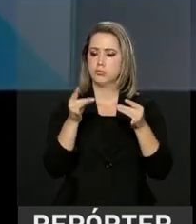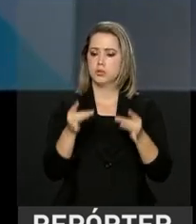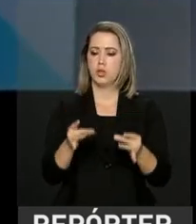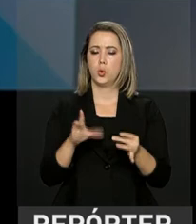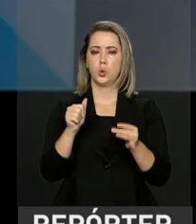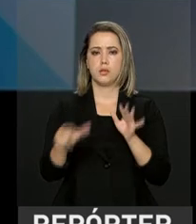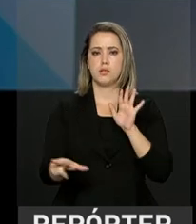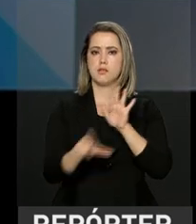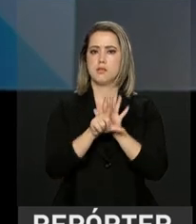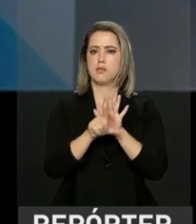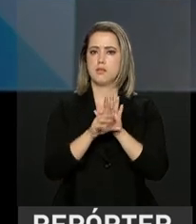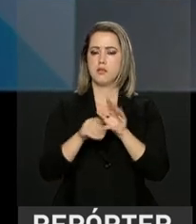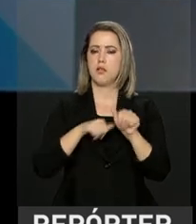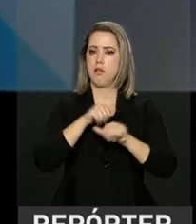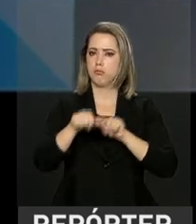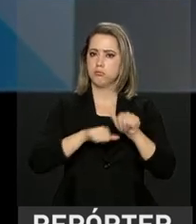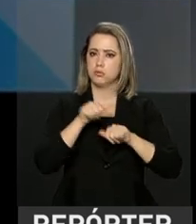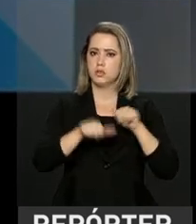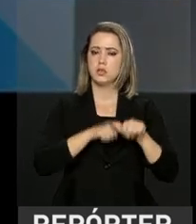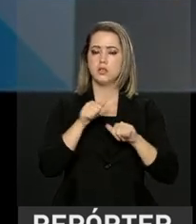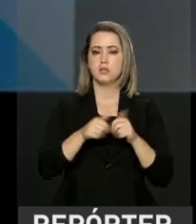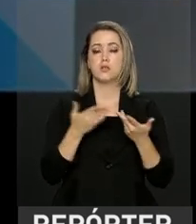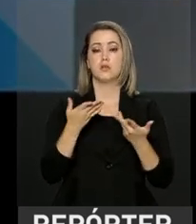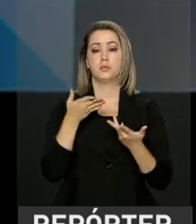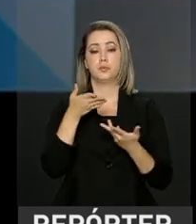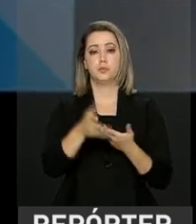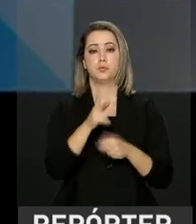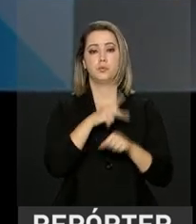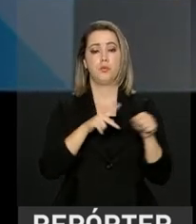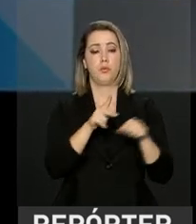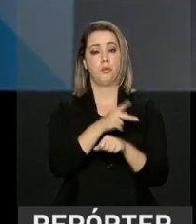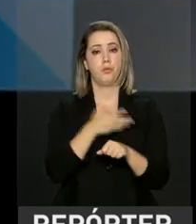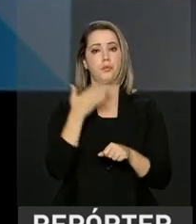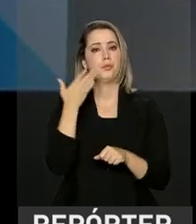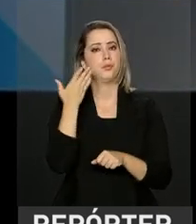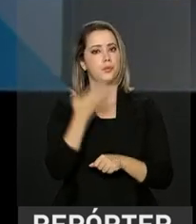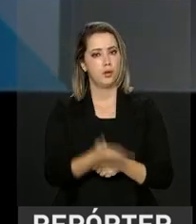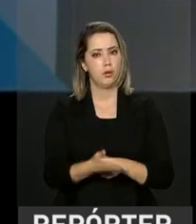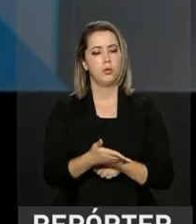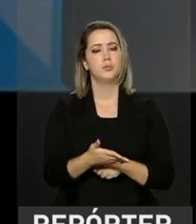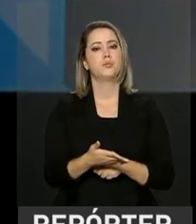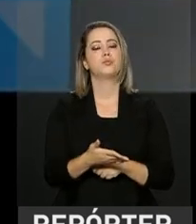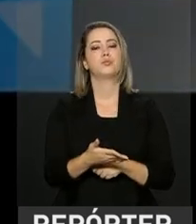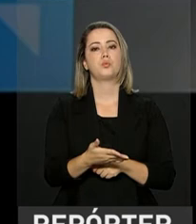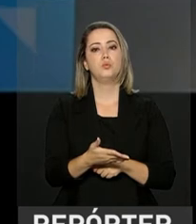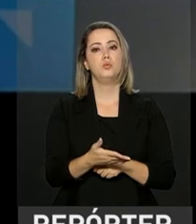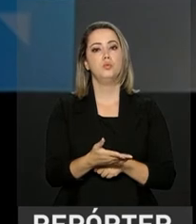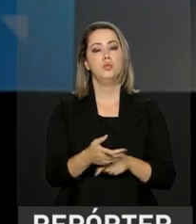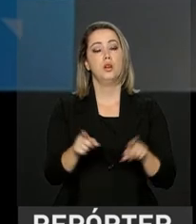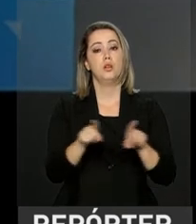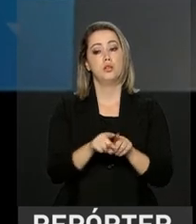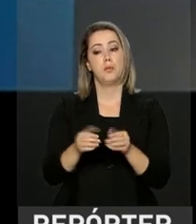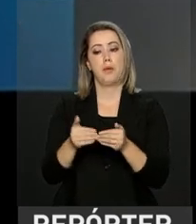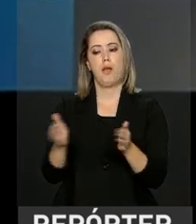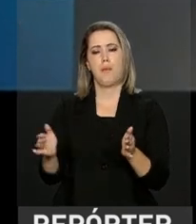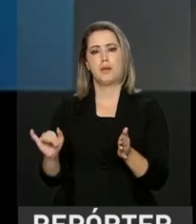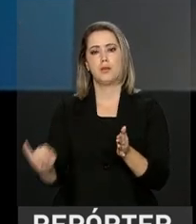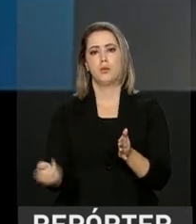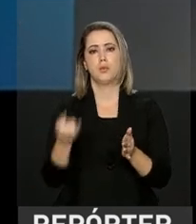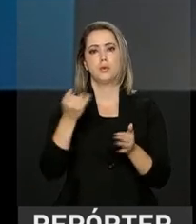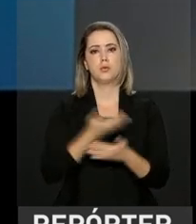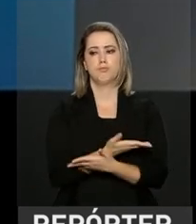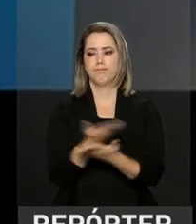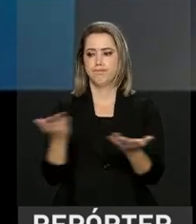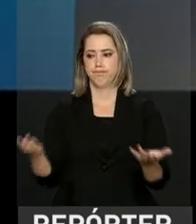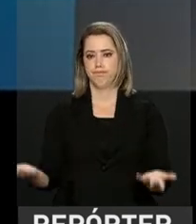reformas que estão transformando o país e que estão abrindo novas oportunidades para